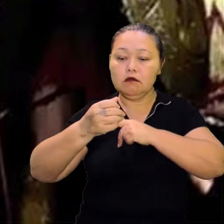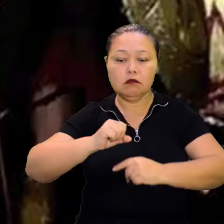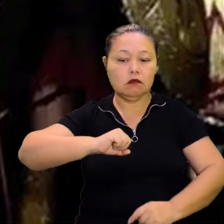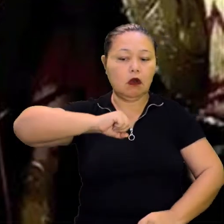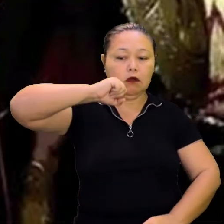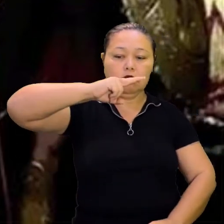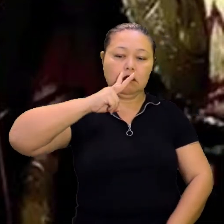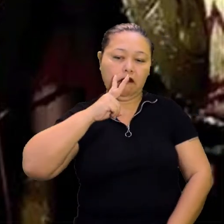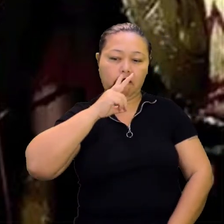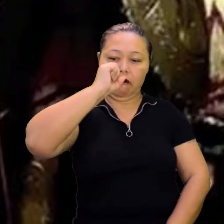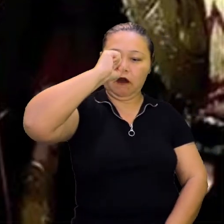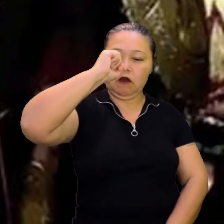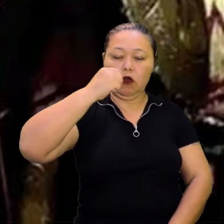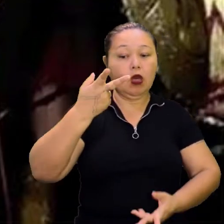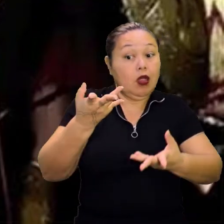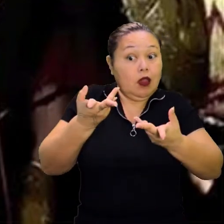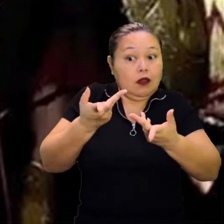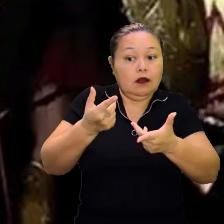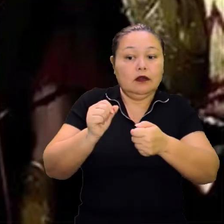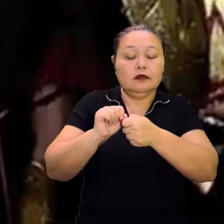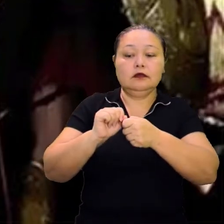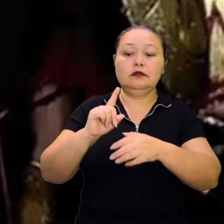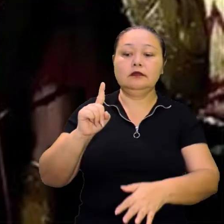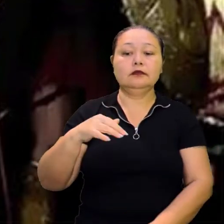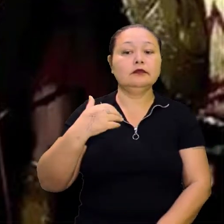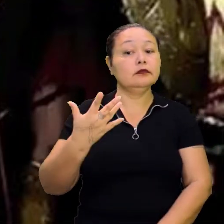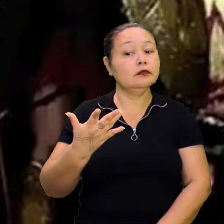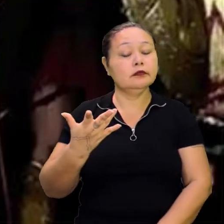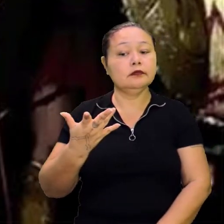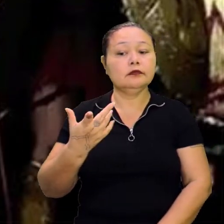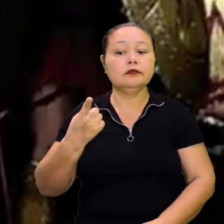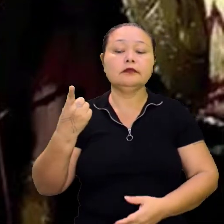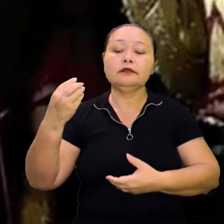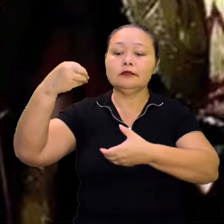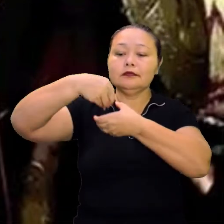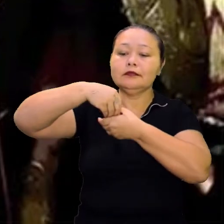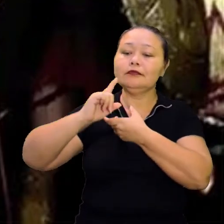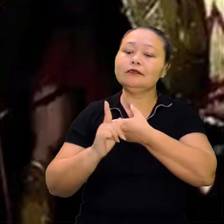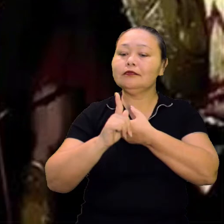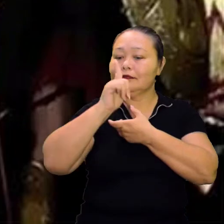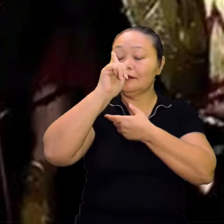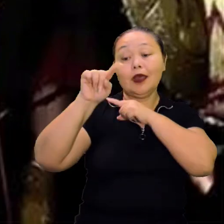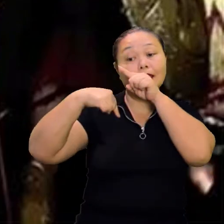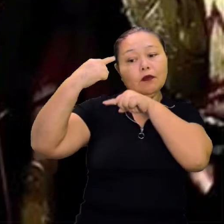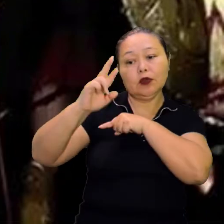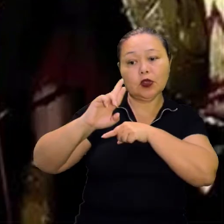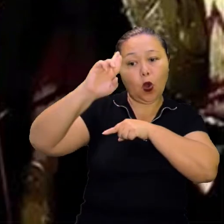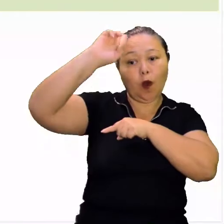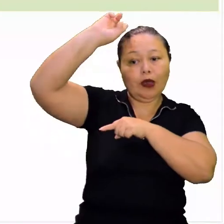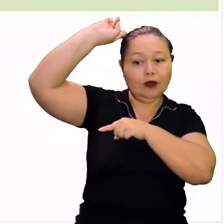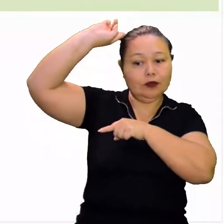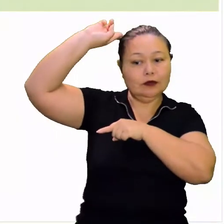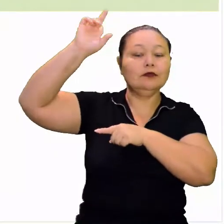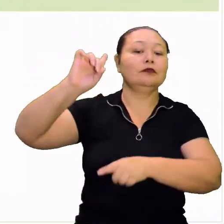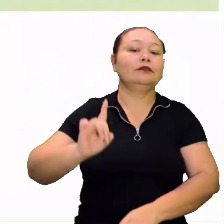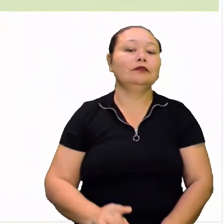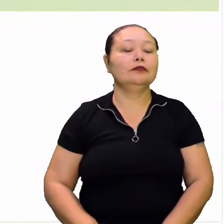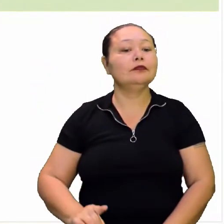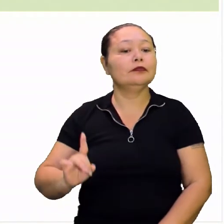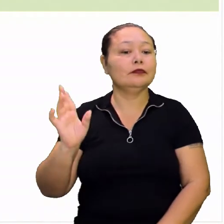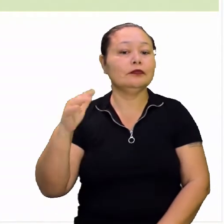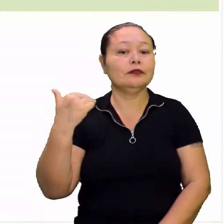de ser forte, habilidoso, nos guerreiros gregos e depois romanos. Vejam,